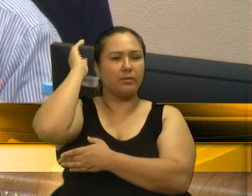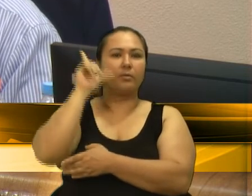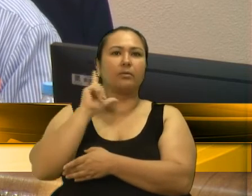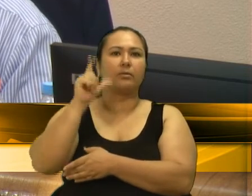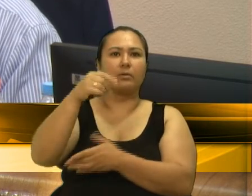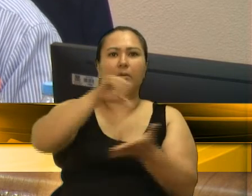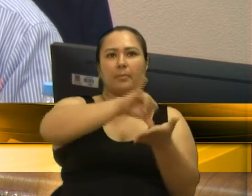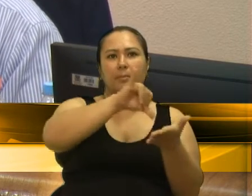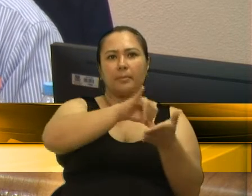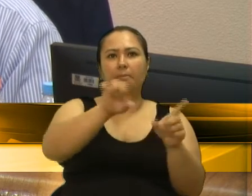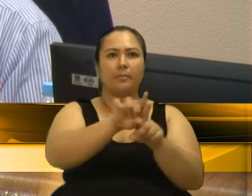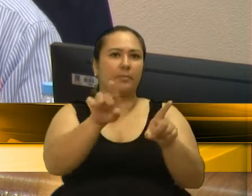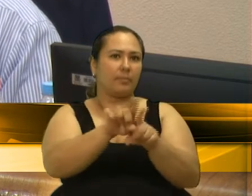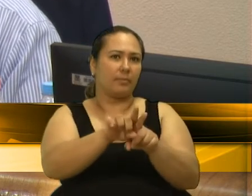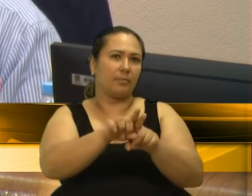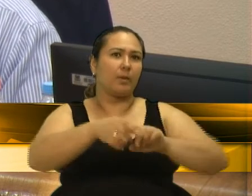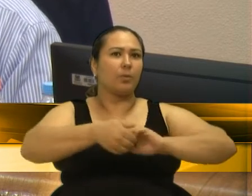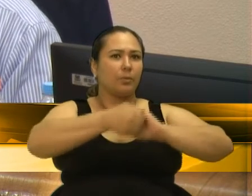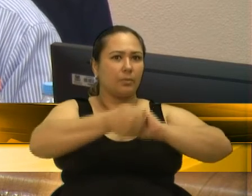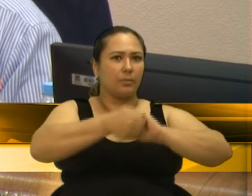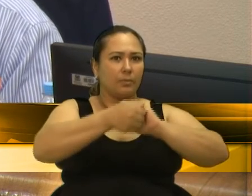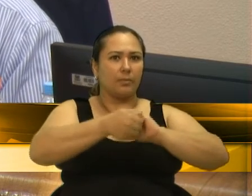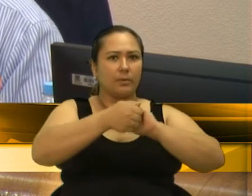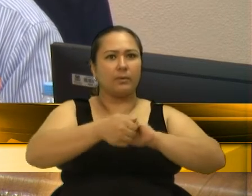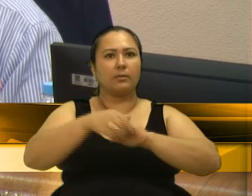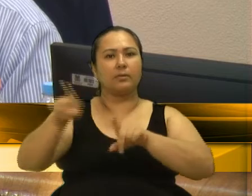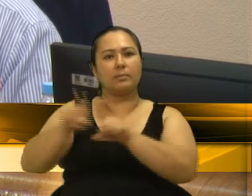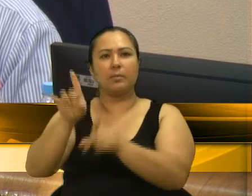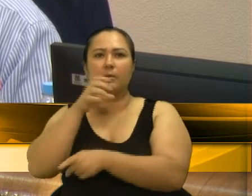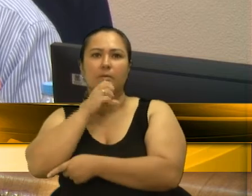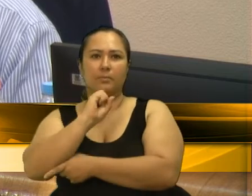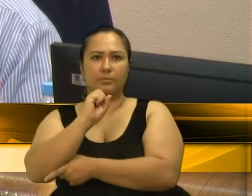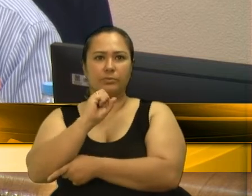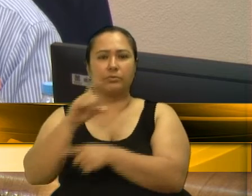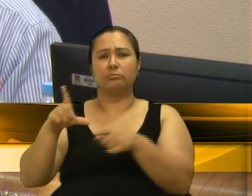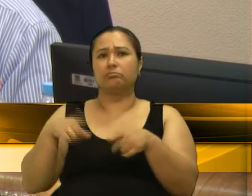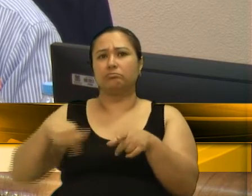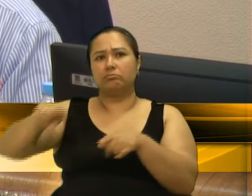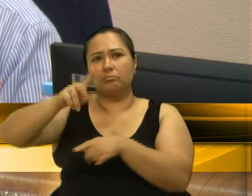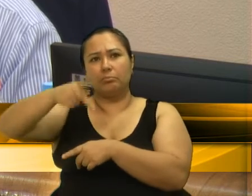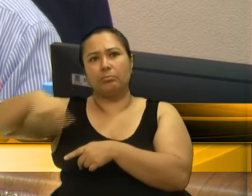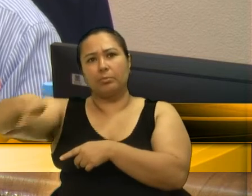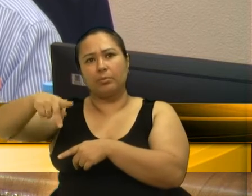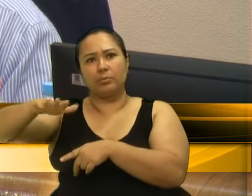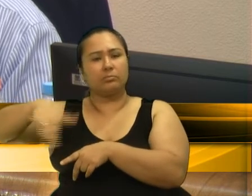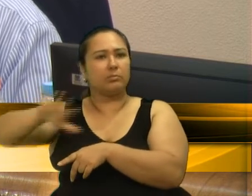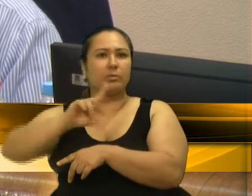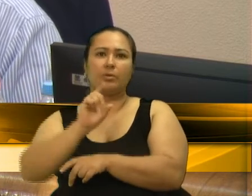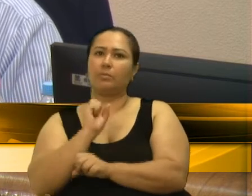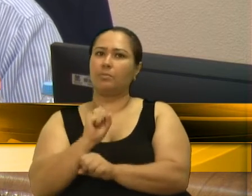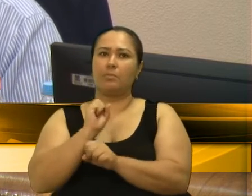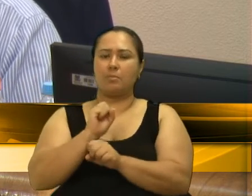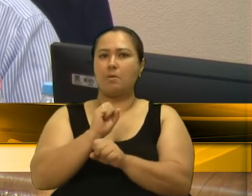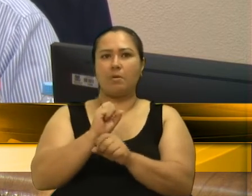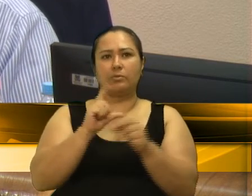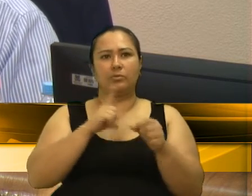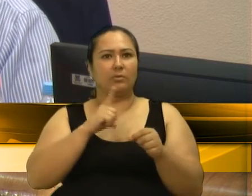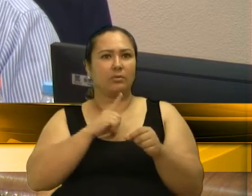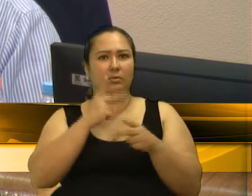foi agraciado pela bênção dos 13 capuchinhos, junto com a população, na sua avaliação, esse fato não pode gerar certo